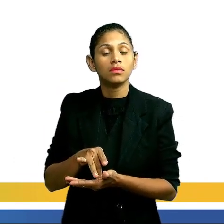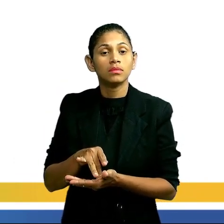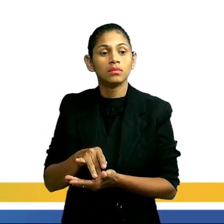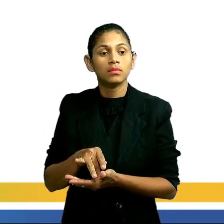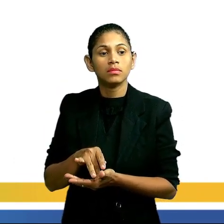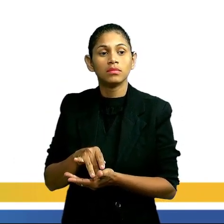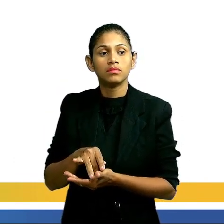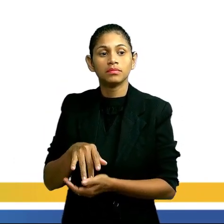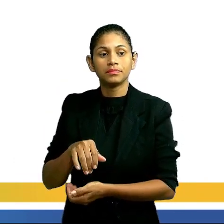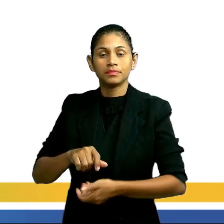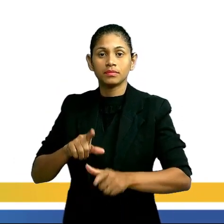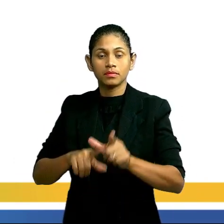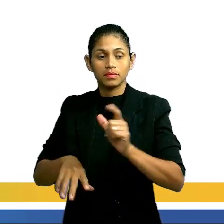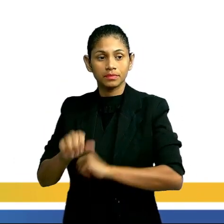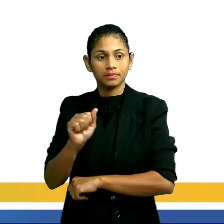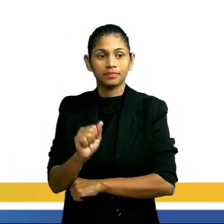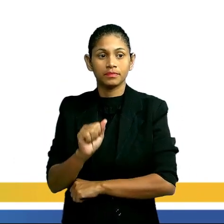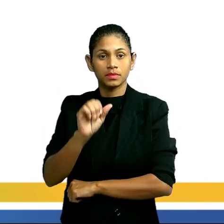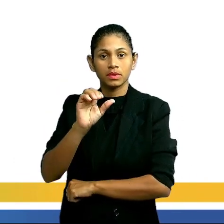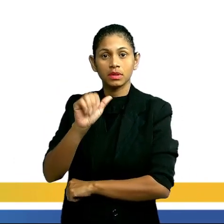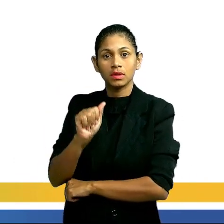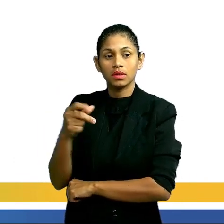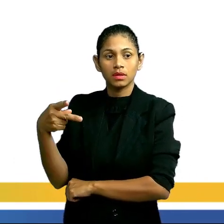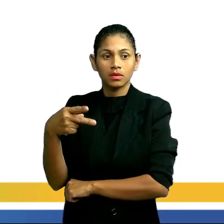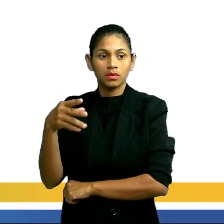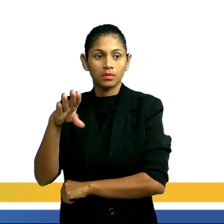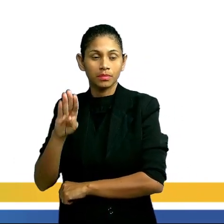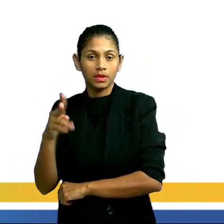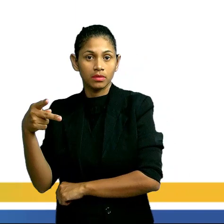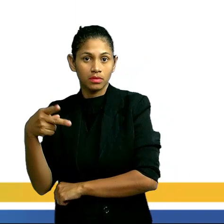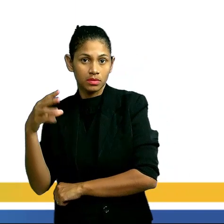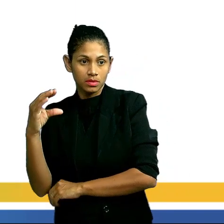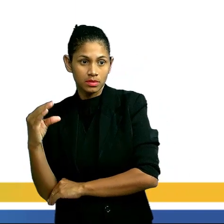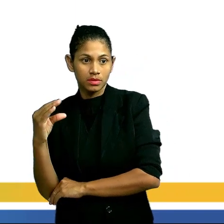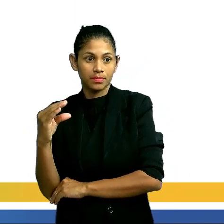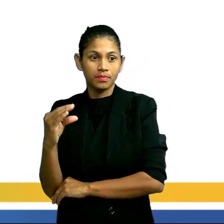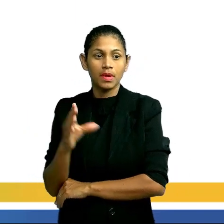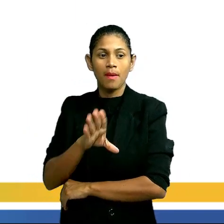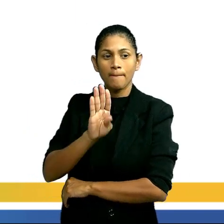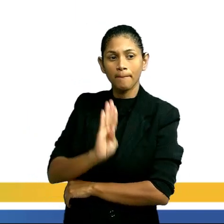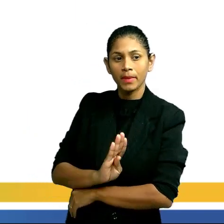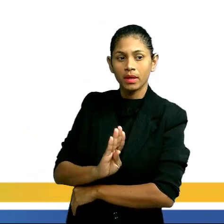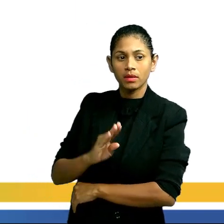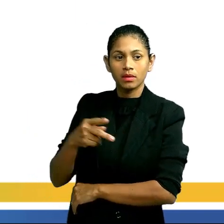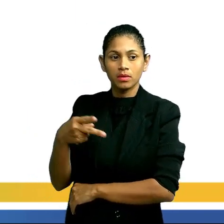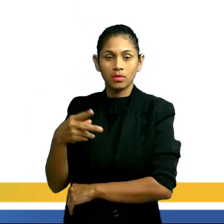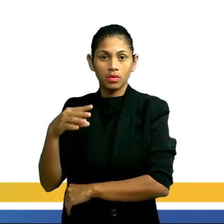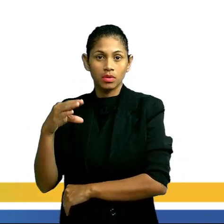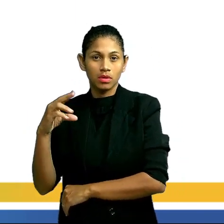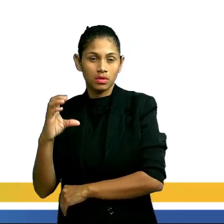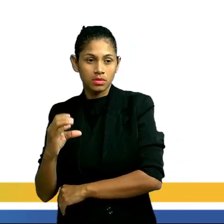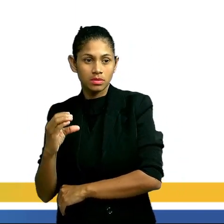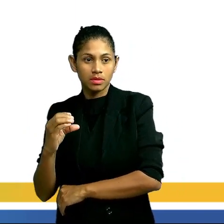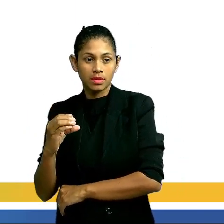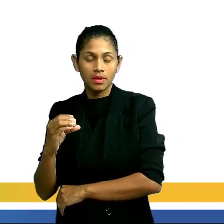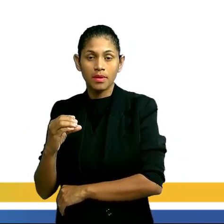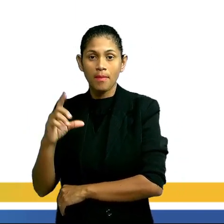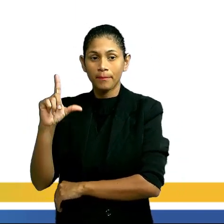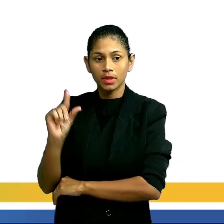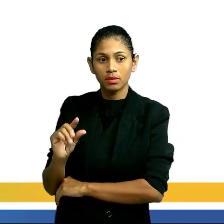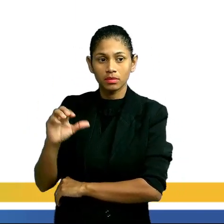que alternativa A igual a B igual a C, alternativa B, B igual a C e menor que